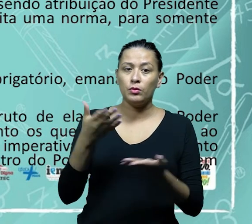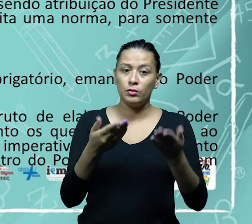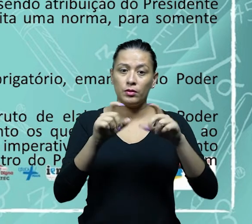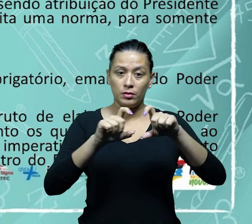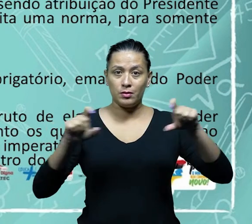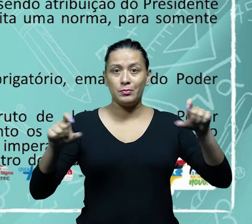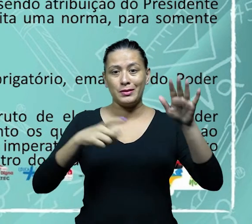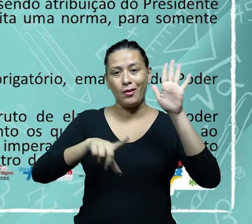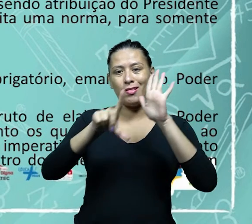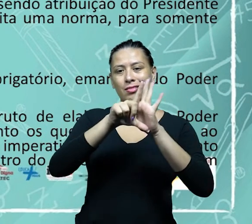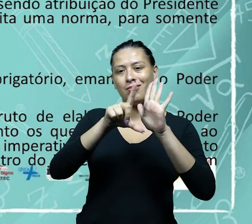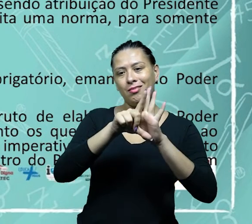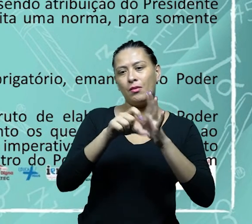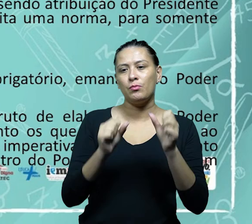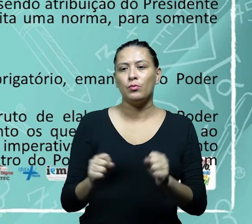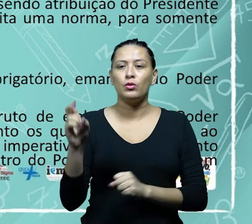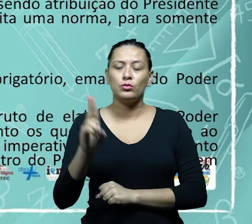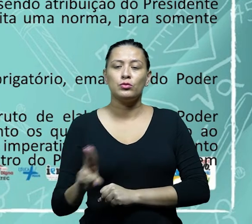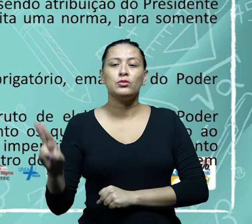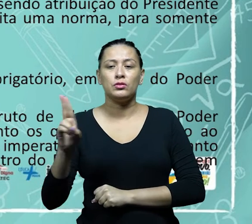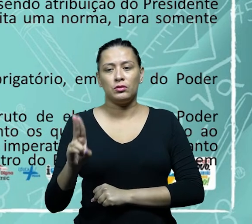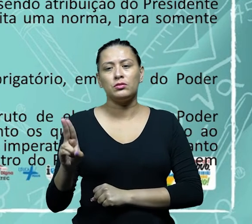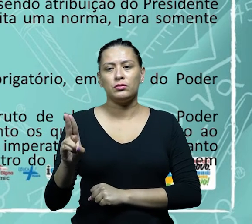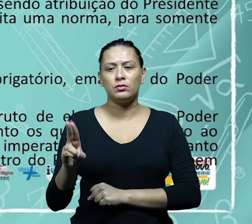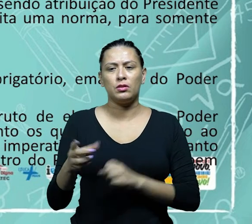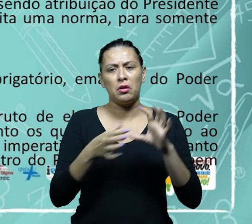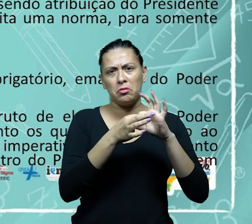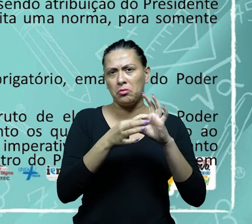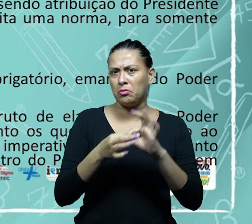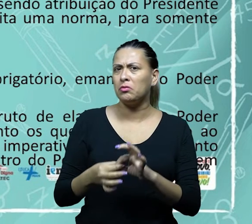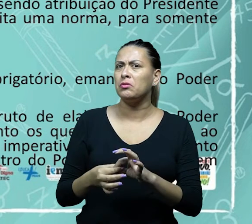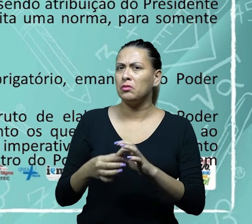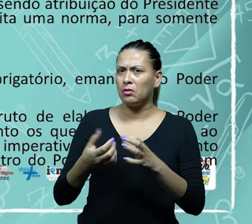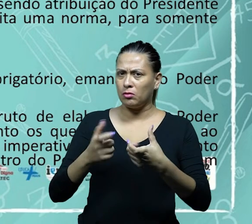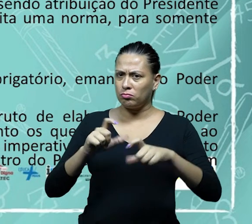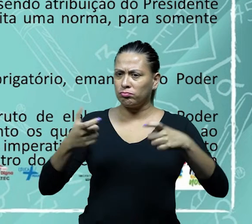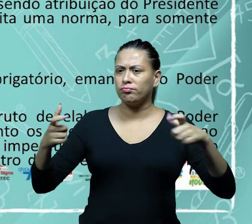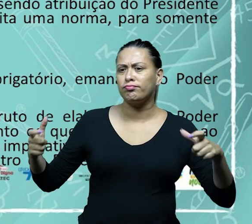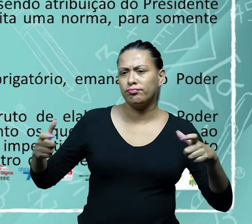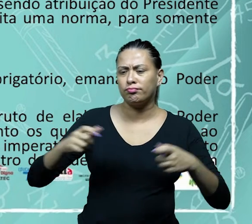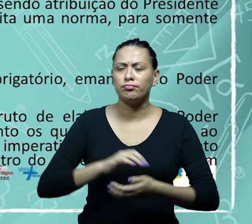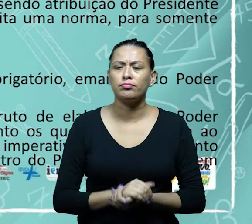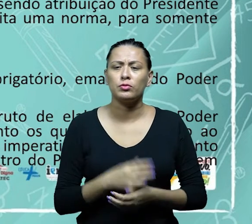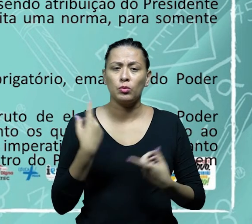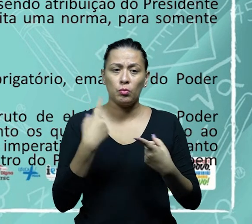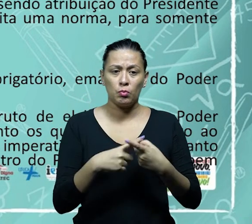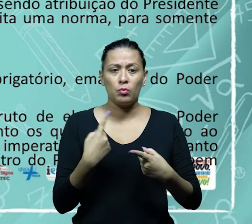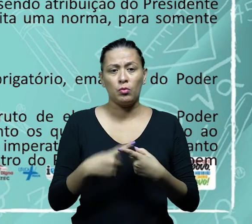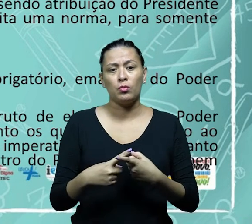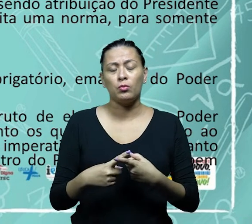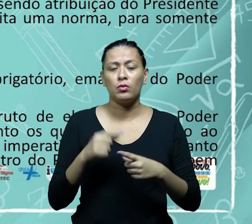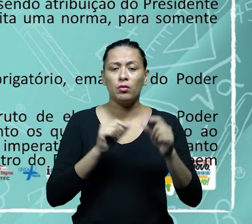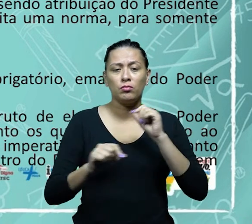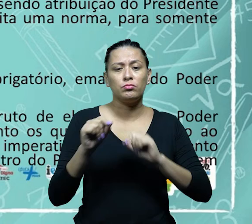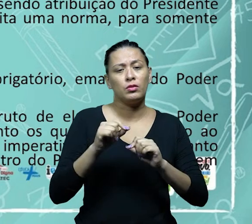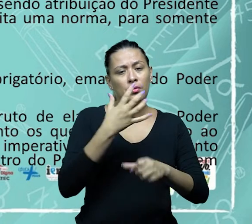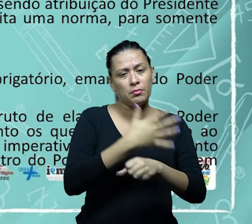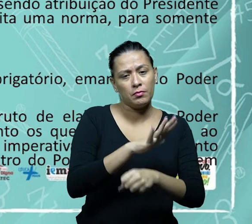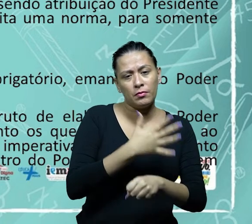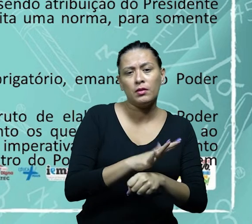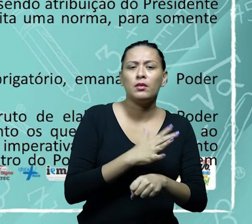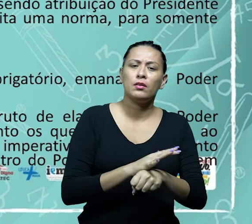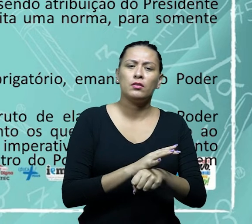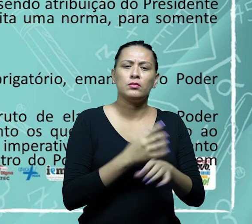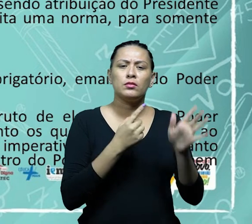essa expressão lei ela pode ser empregada utilizada na verdade em um sentido mais abrangente porque todo e qualquer